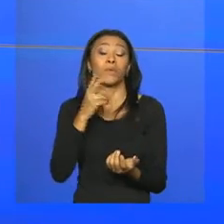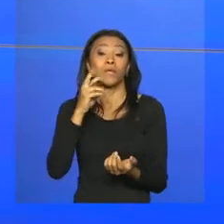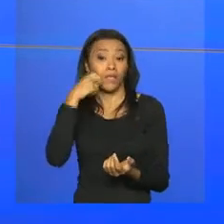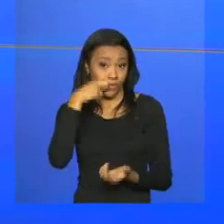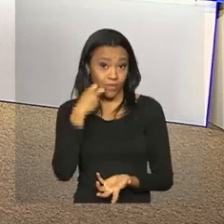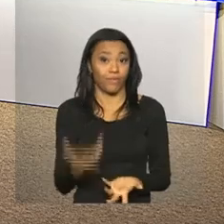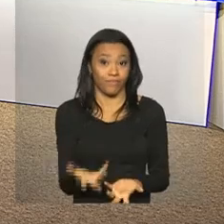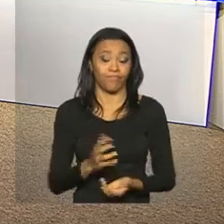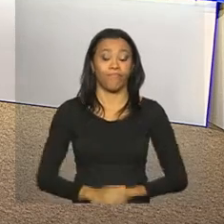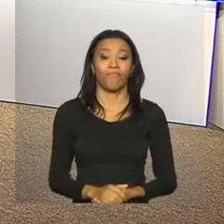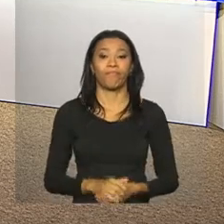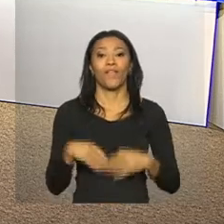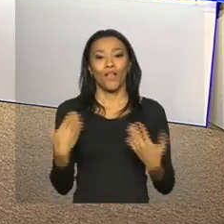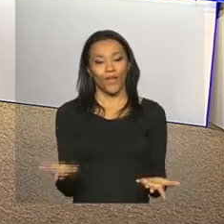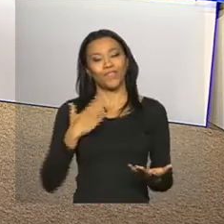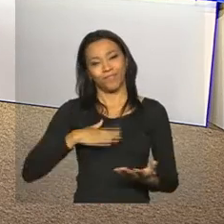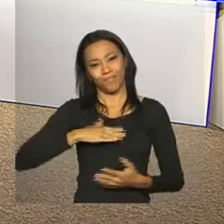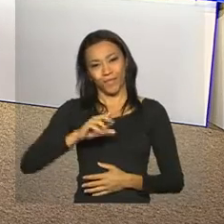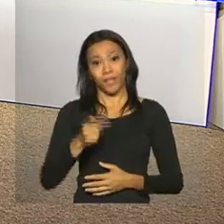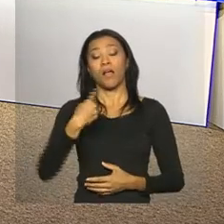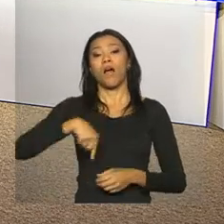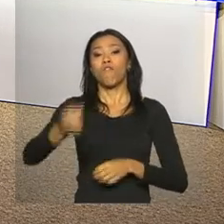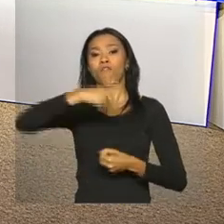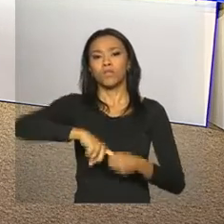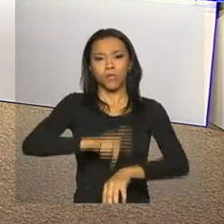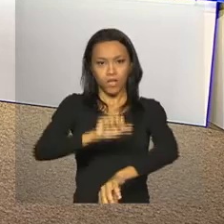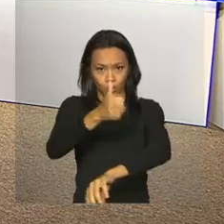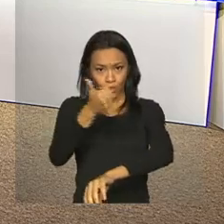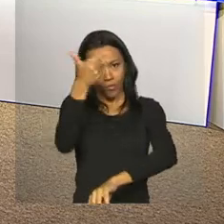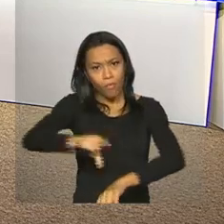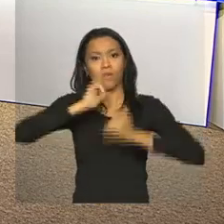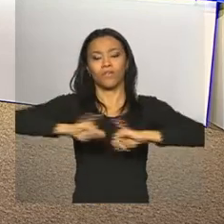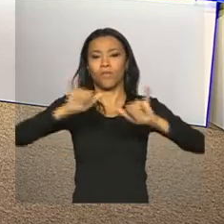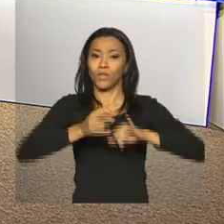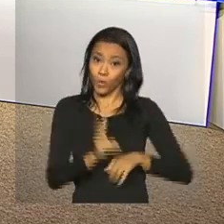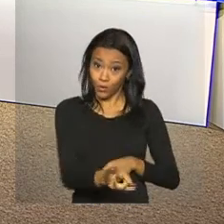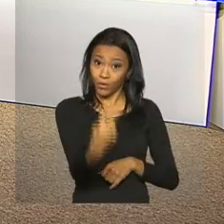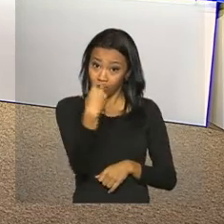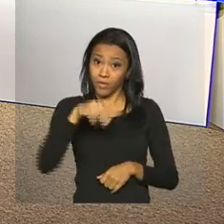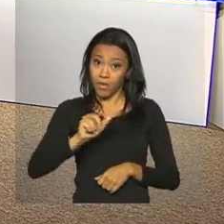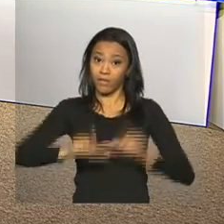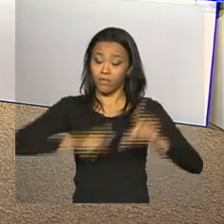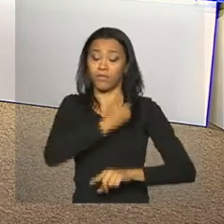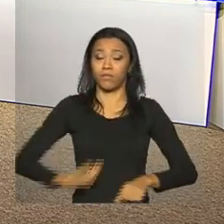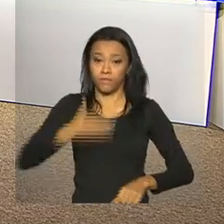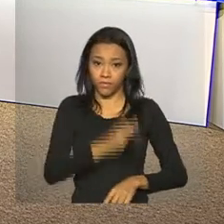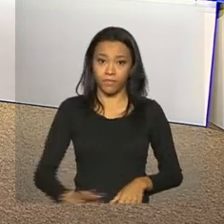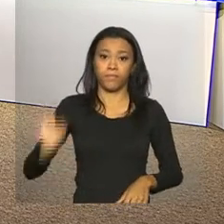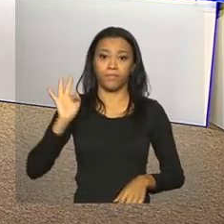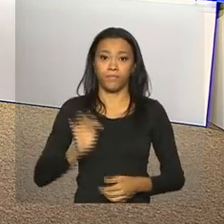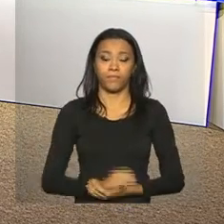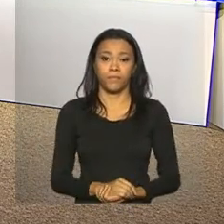grande do norte nós ficamos por aqui às 11 horas estamos de volta com mais informações continue na nbr a tv do governo